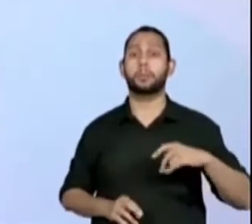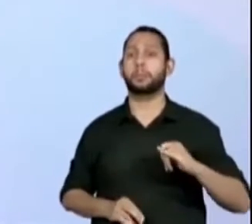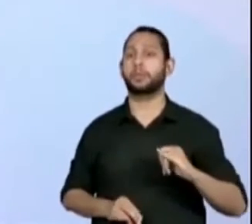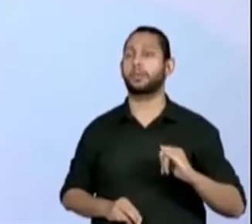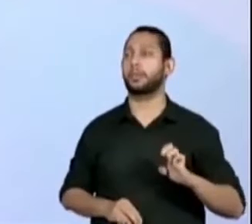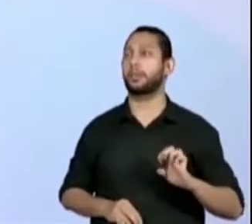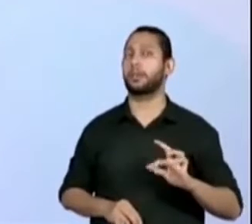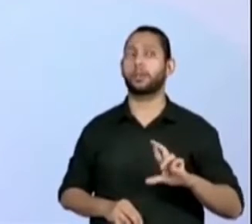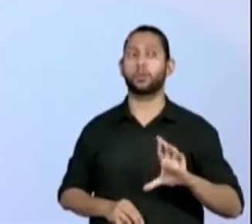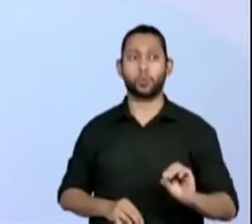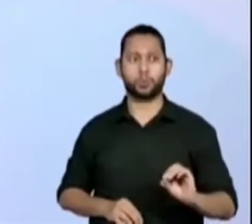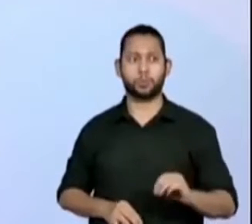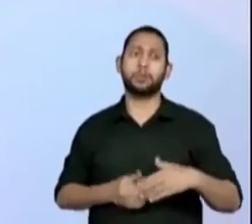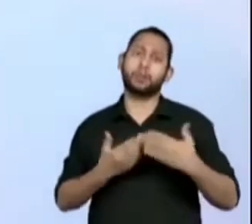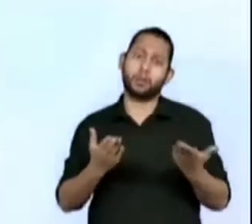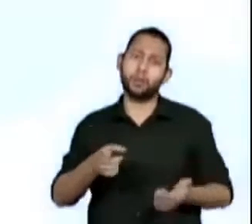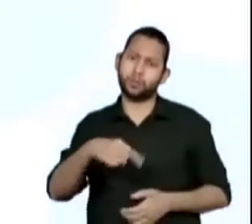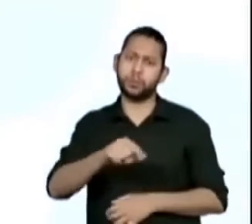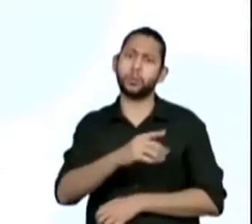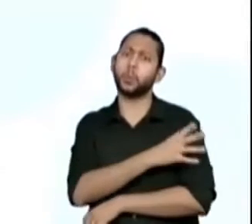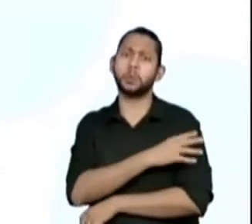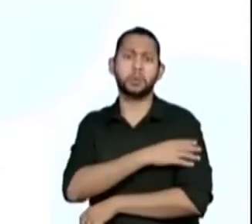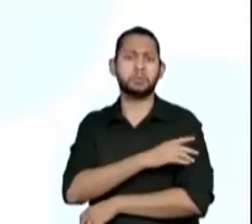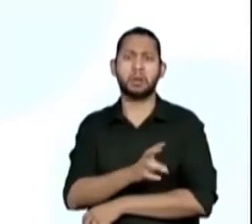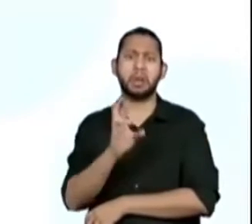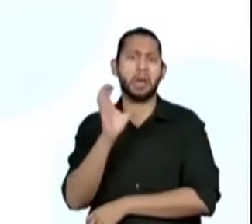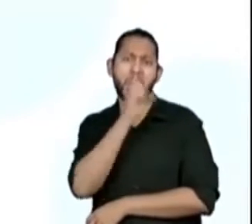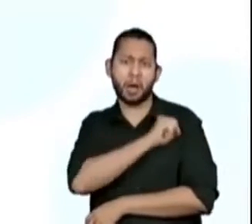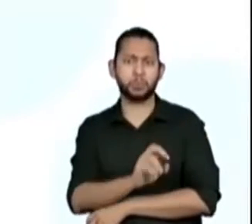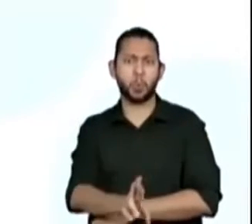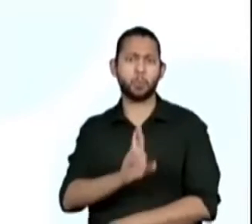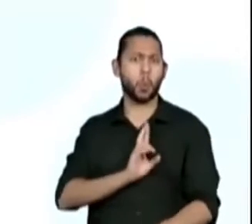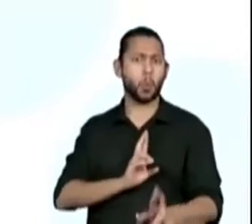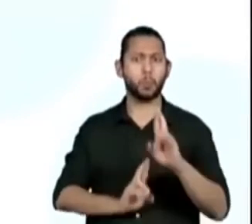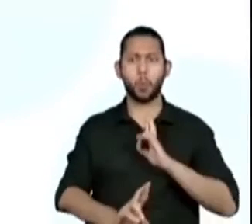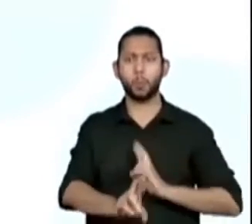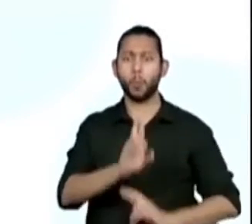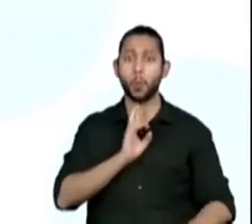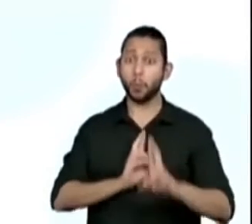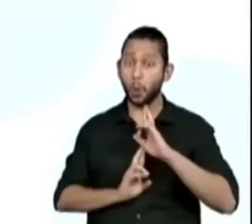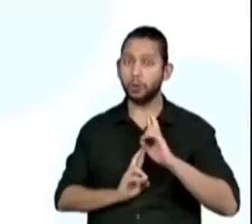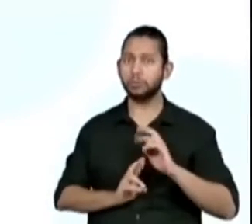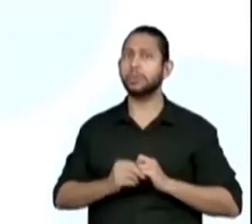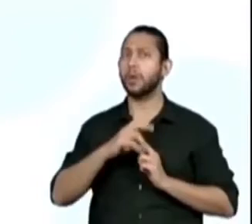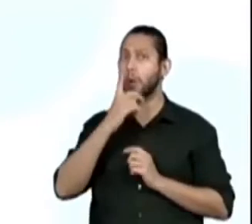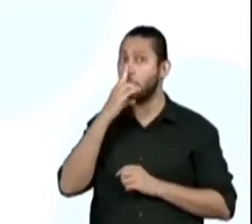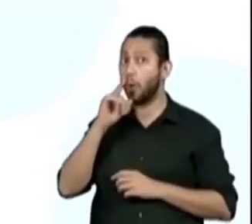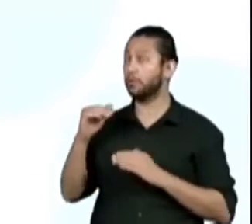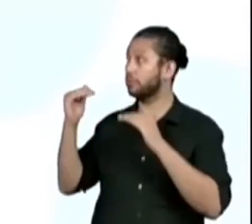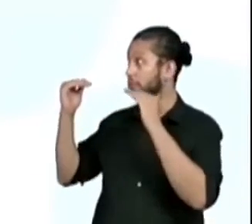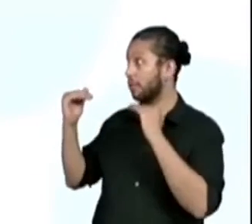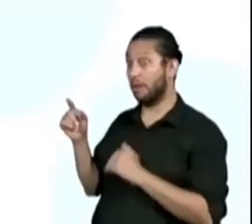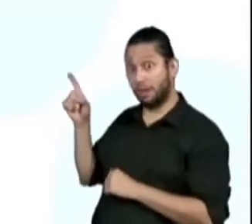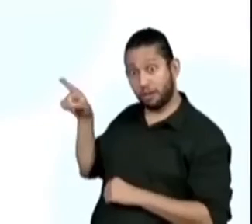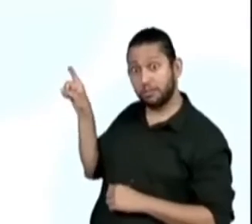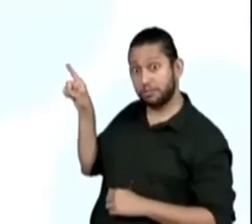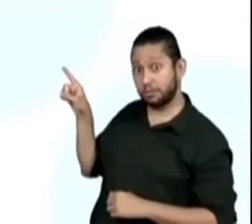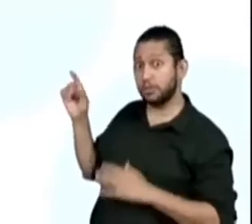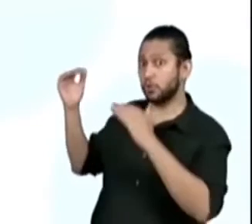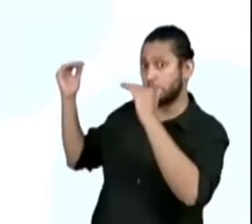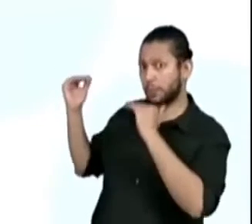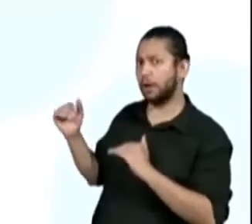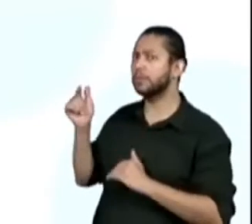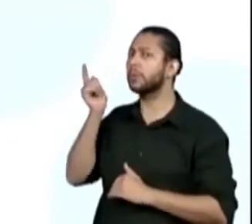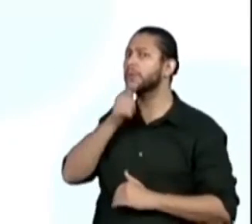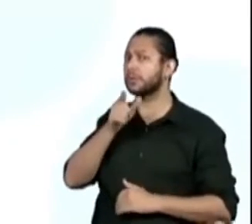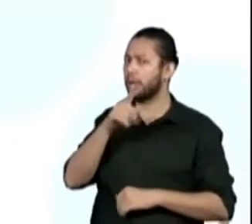aí, já que a galerinha do quarto ano tá afiada e aprendeu as regrinhas, eu acho que a galerinha consegue fazer o resto dessas multiplicações